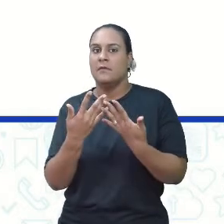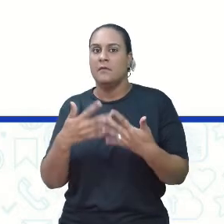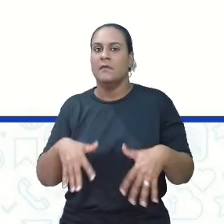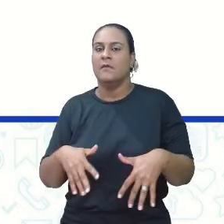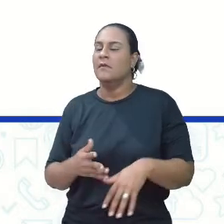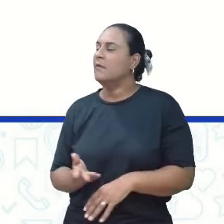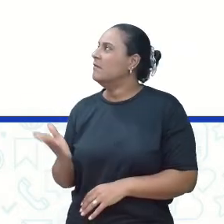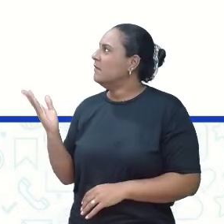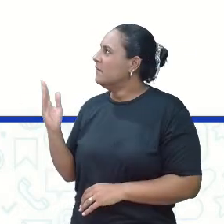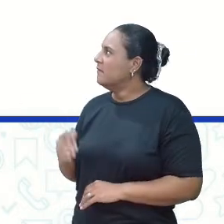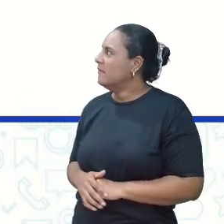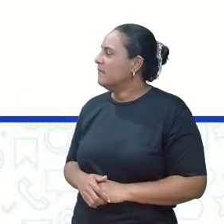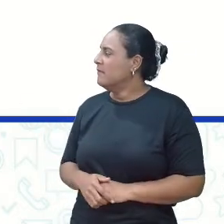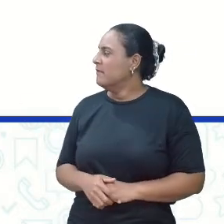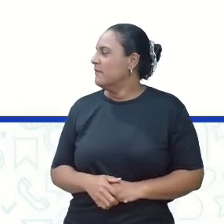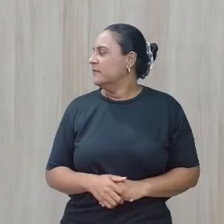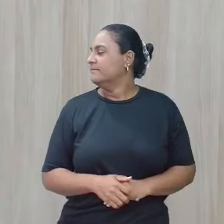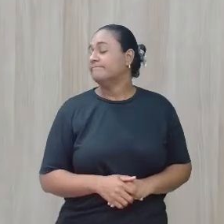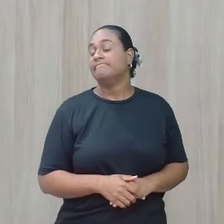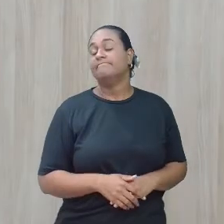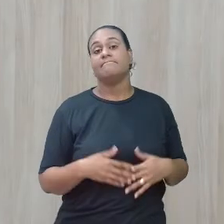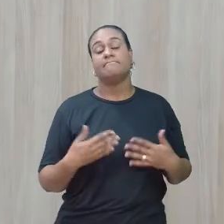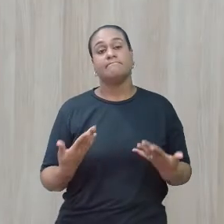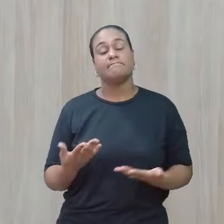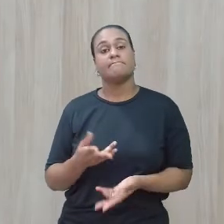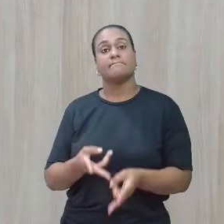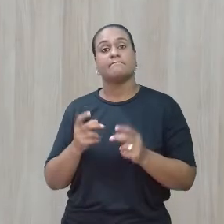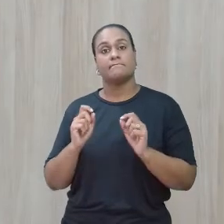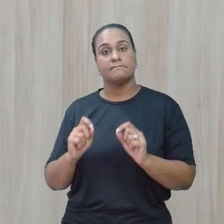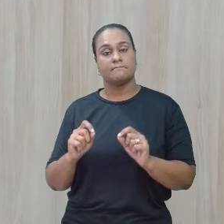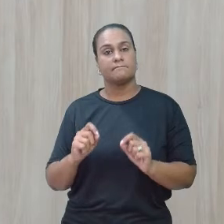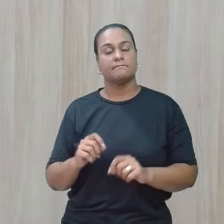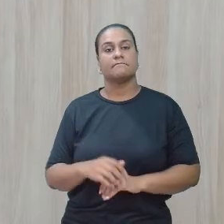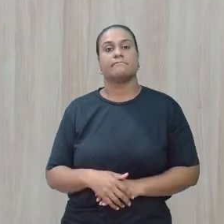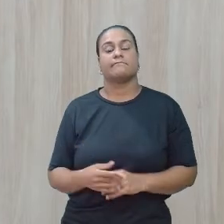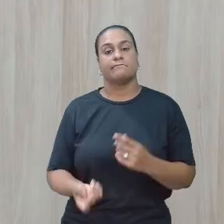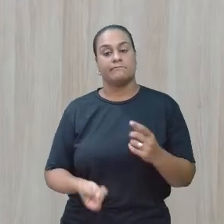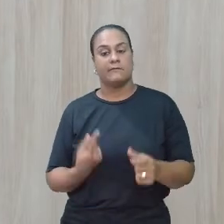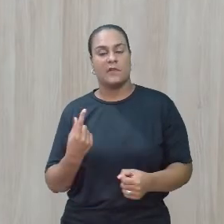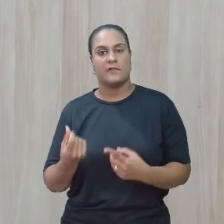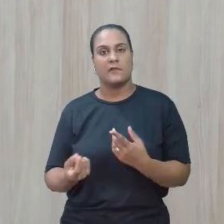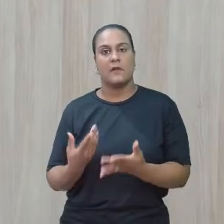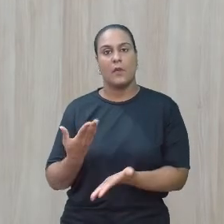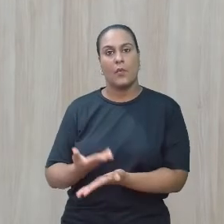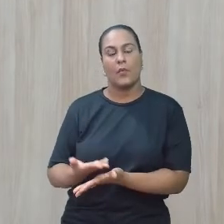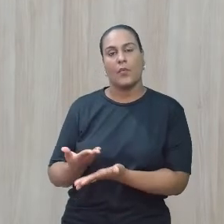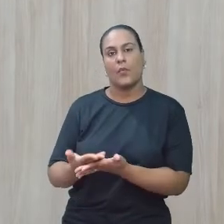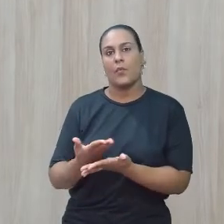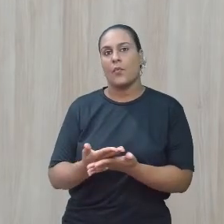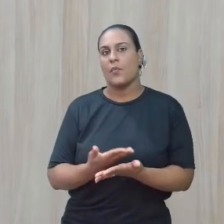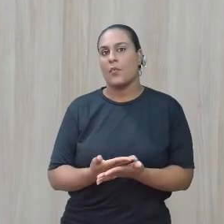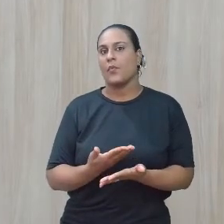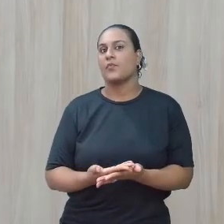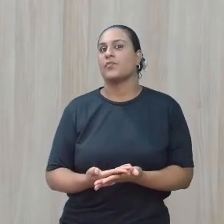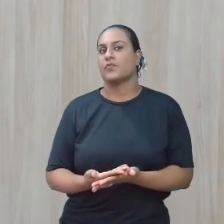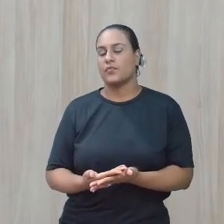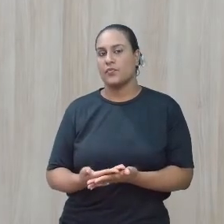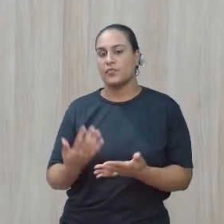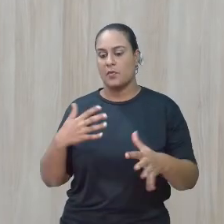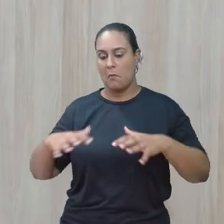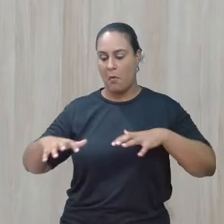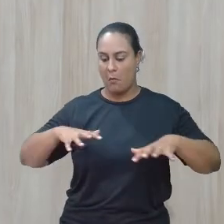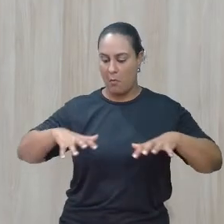que causam esses desastres. Né? Então, a gente vê que muitas vezes aí o estudo, né, a partir dessa movimentação das